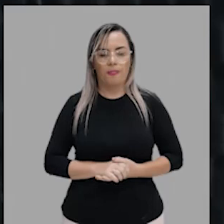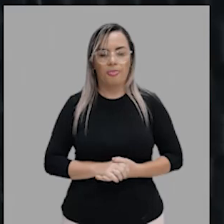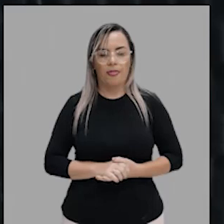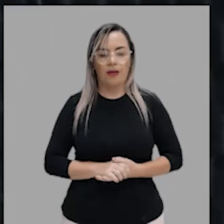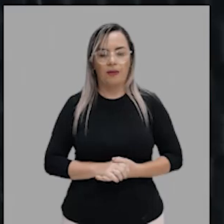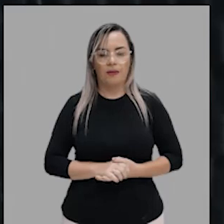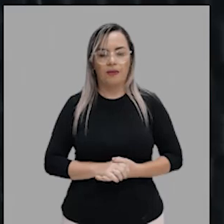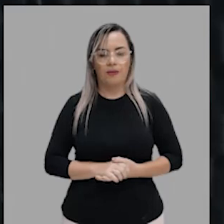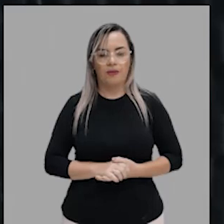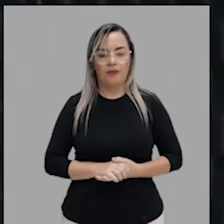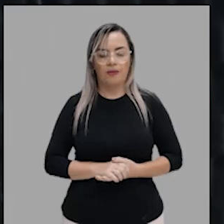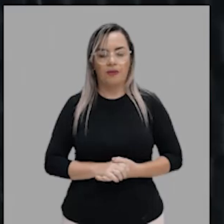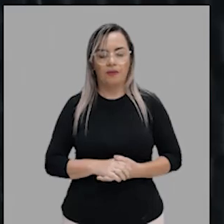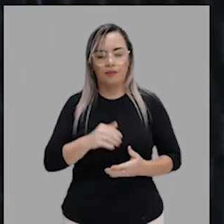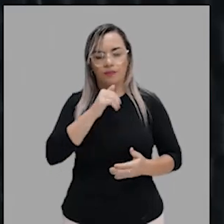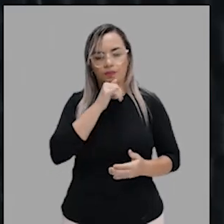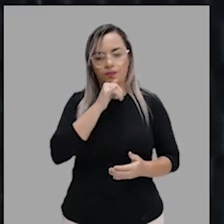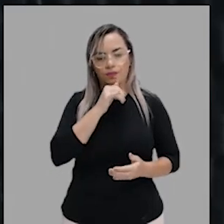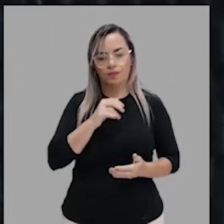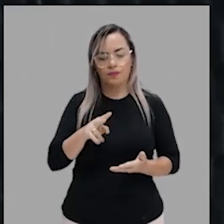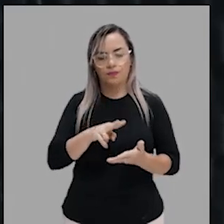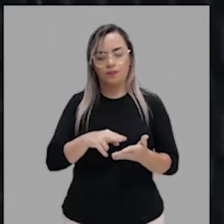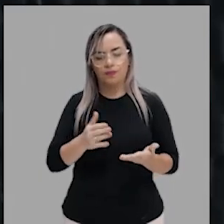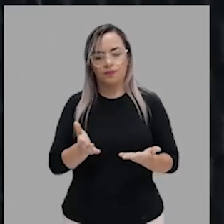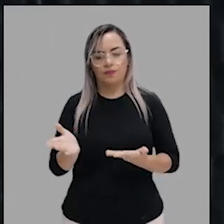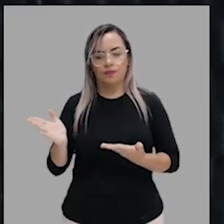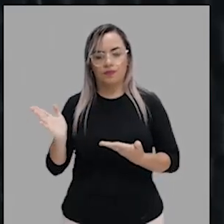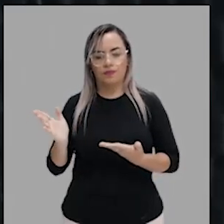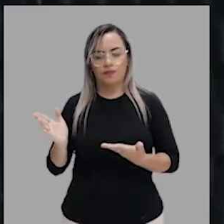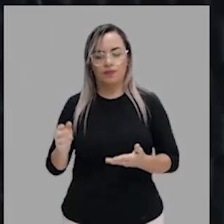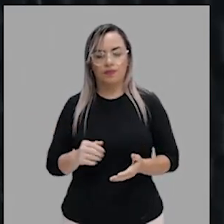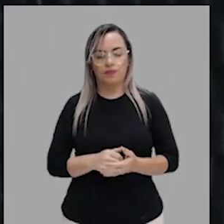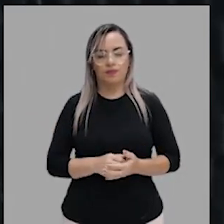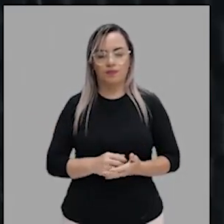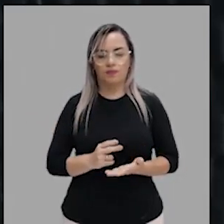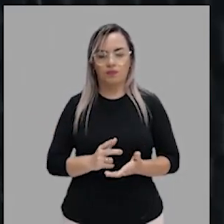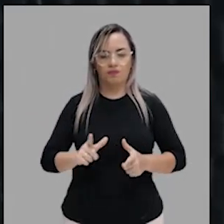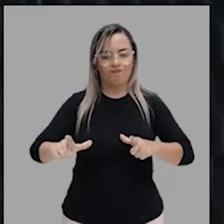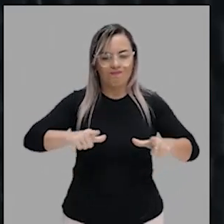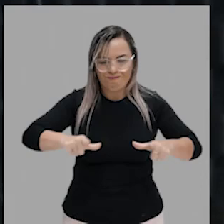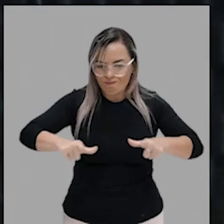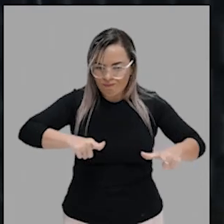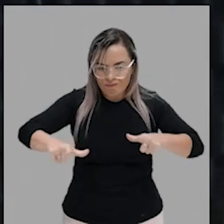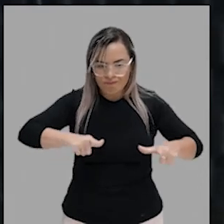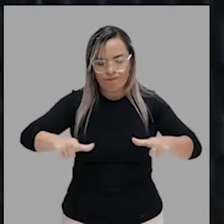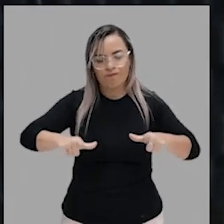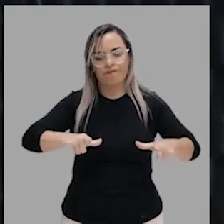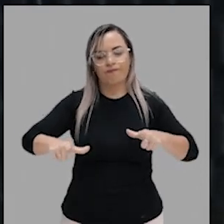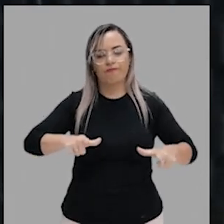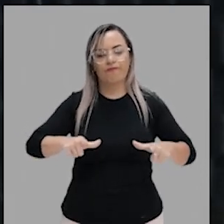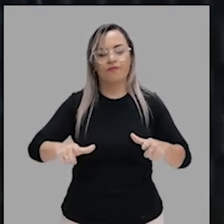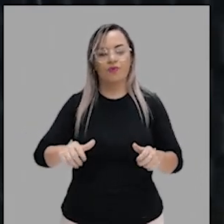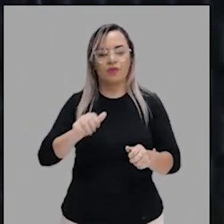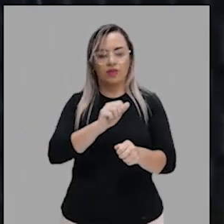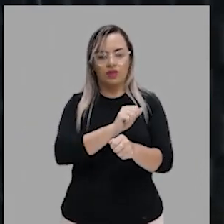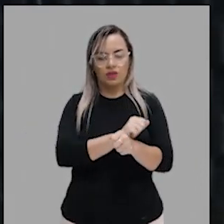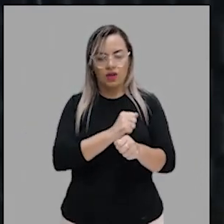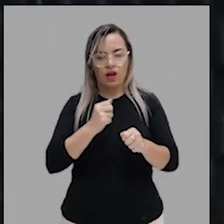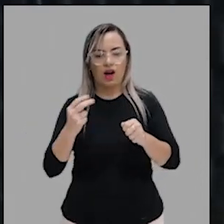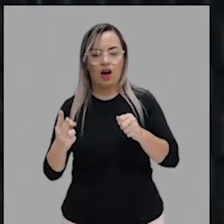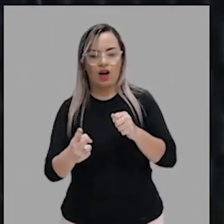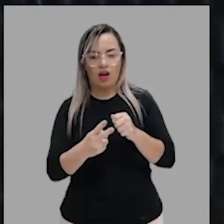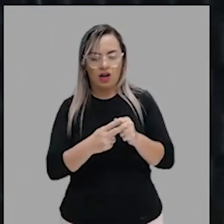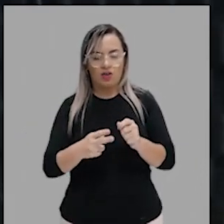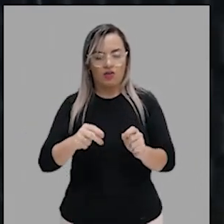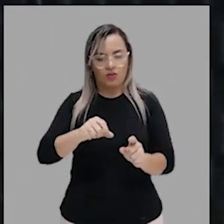muito, sempre trabalhou muito. Aqui eu tenho um advérbio de intensidade. Permaneço bastante disposto. Eu também tenho um advérbio